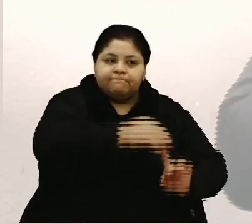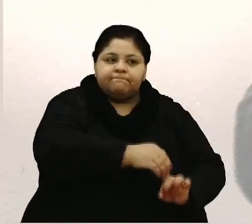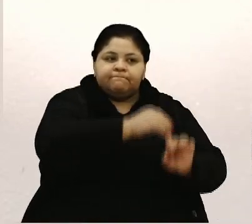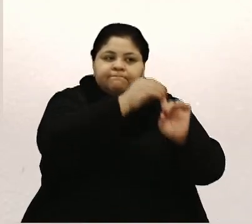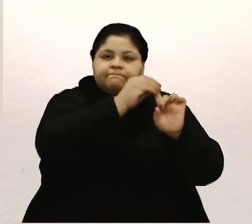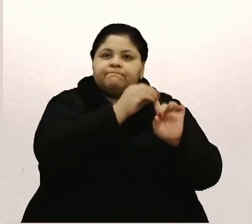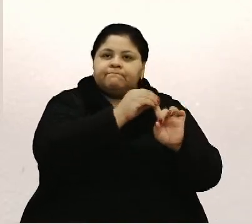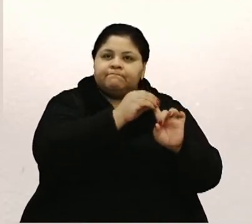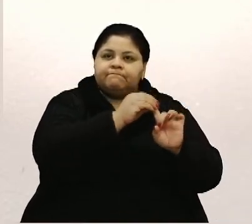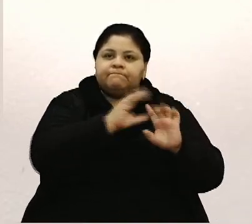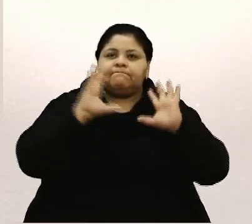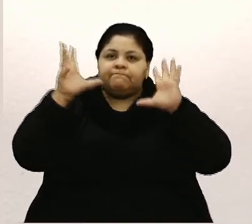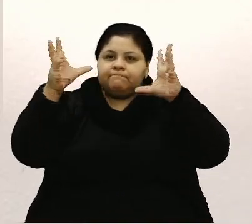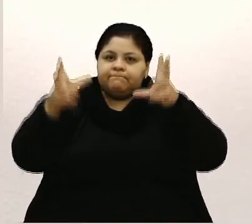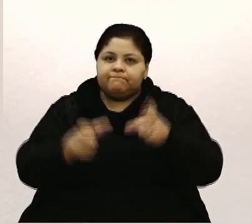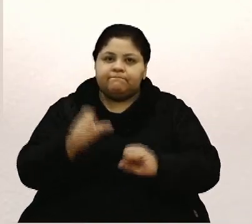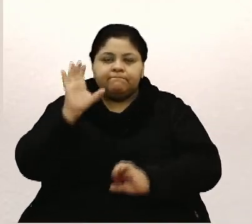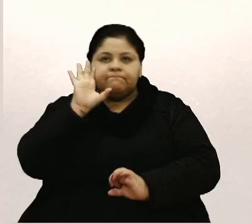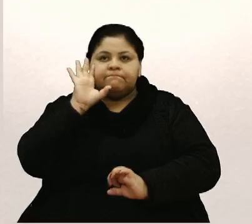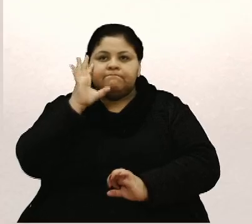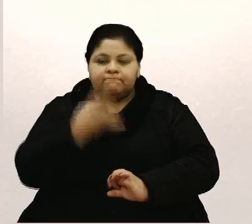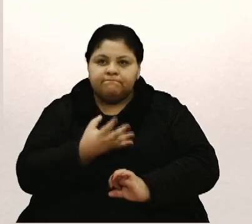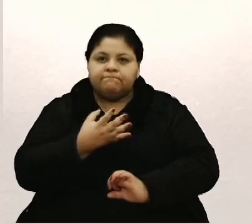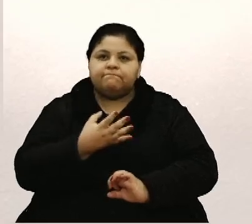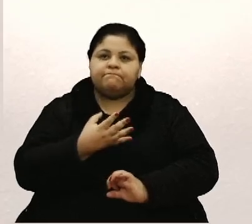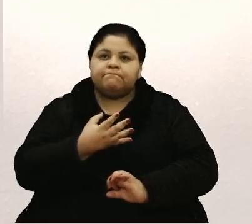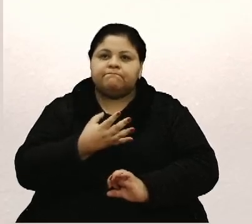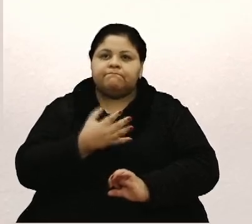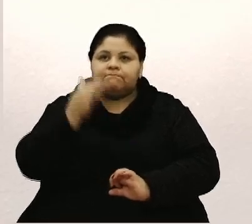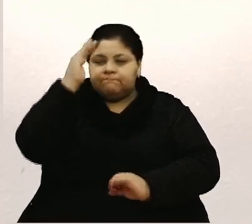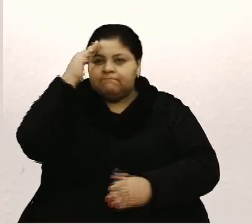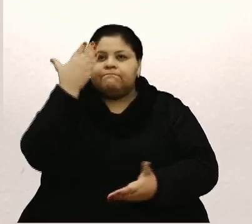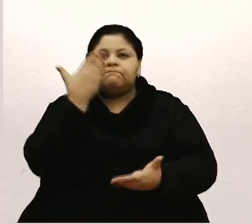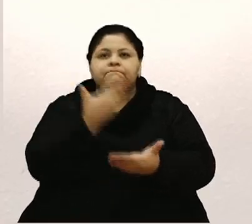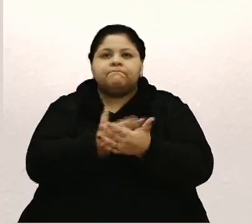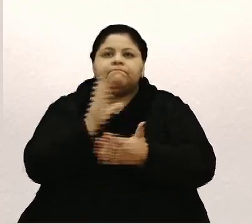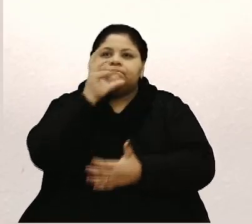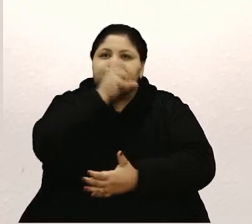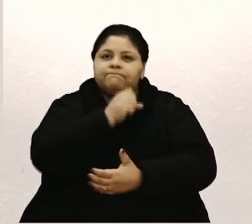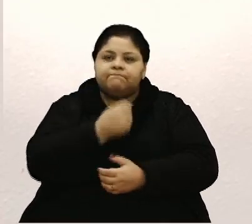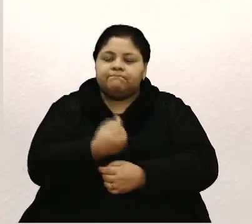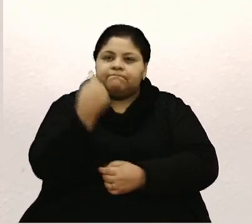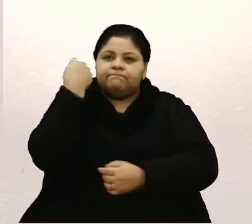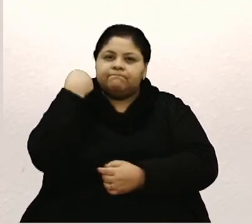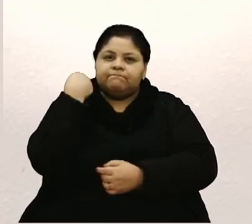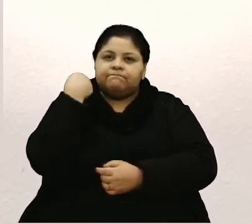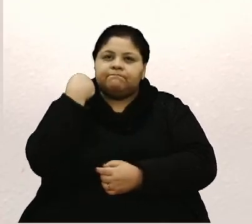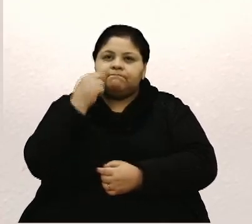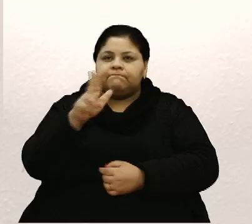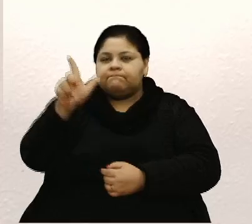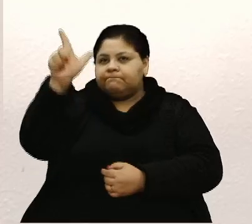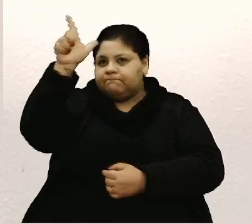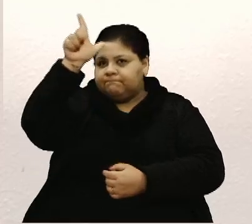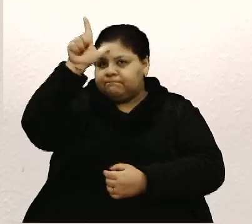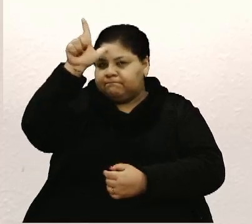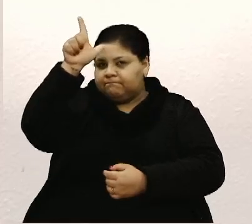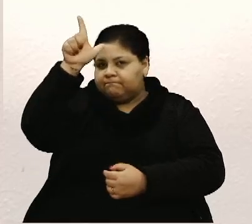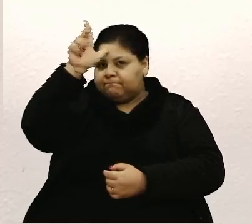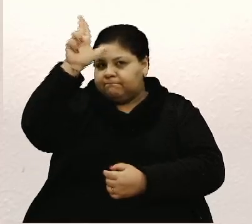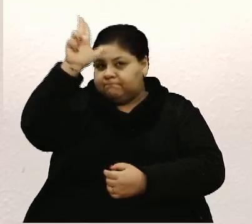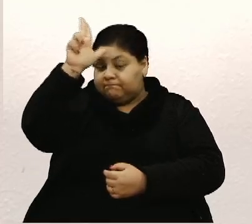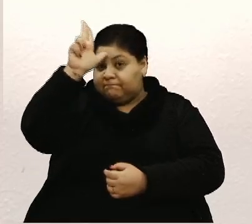posterior a tudo isso que aconteceu. Tenho certeza absoluta que sábado passado foi feito em Novo Hamburgo, lá um